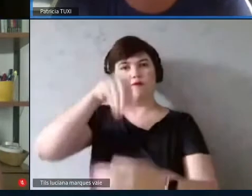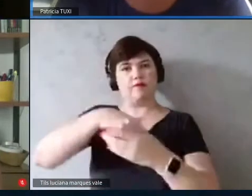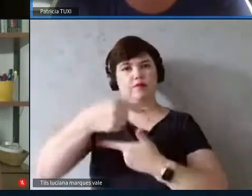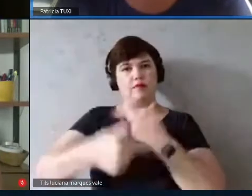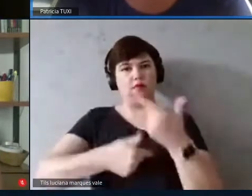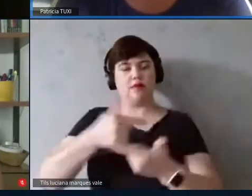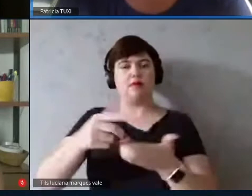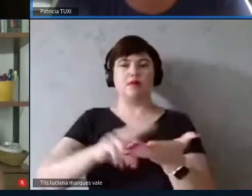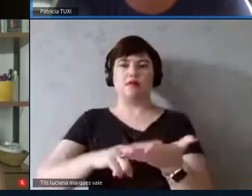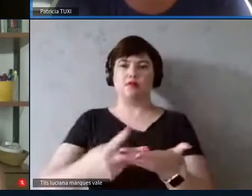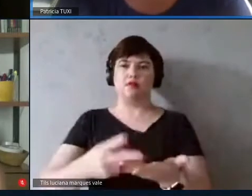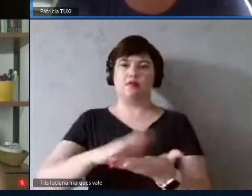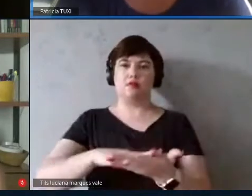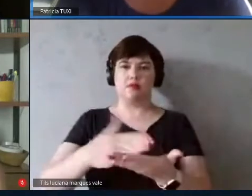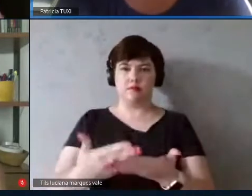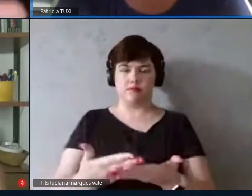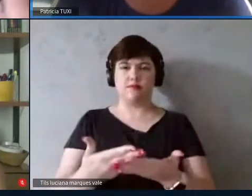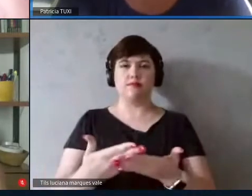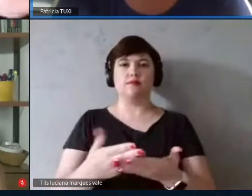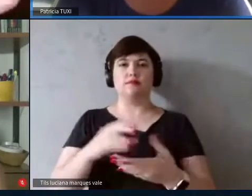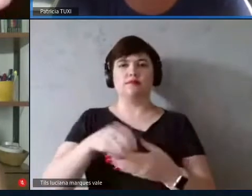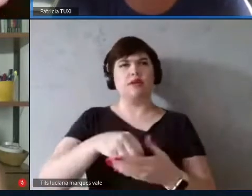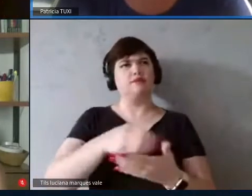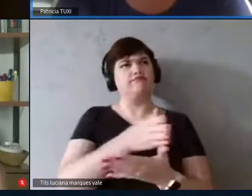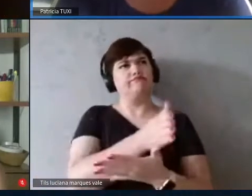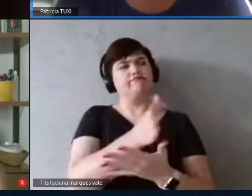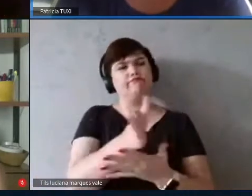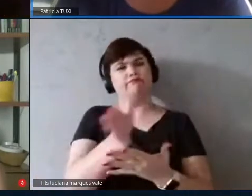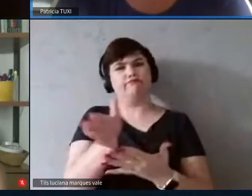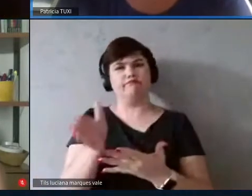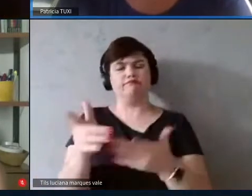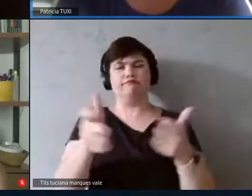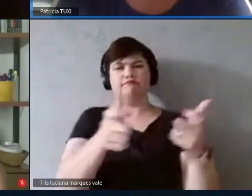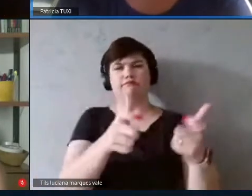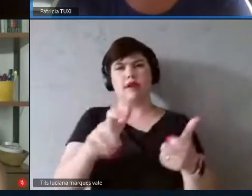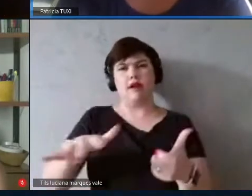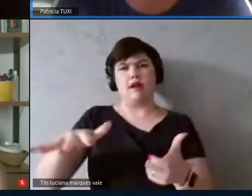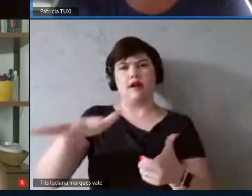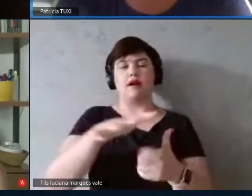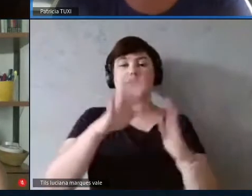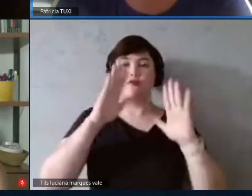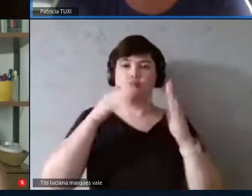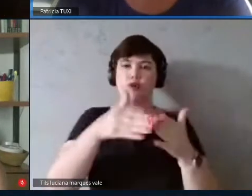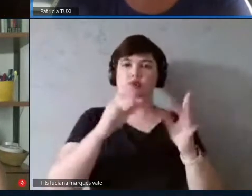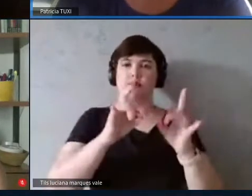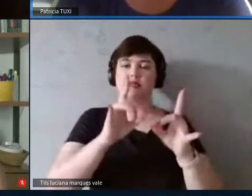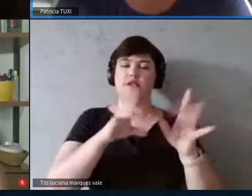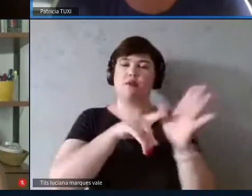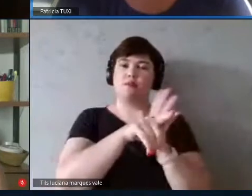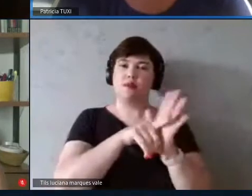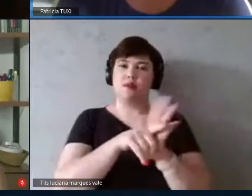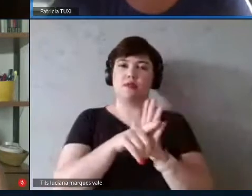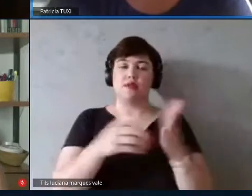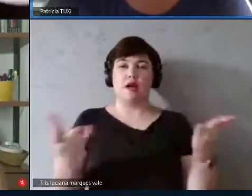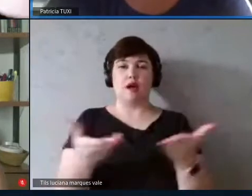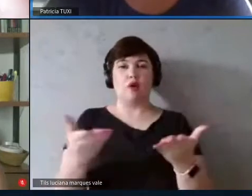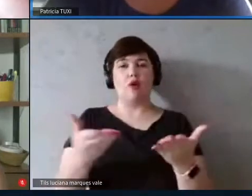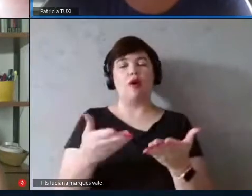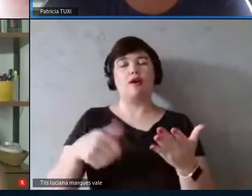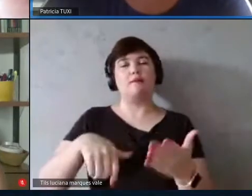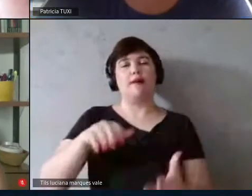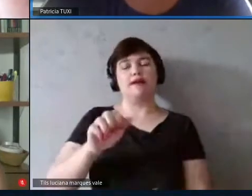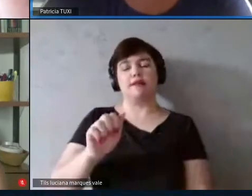tradução, interpretação, nos diversos espaços, e com um foco especial nas pesquisas agora